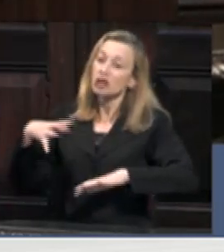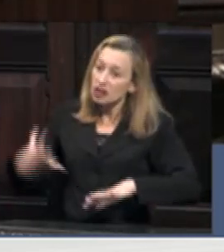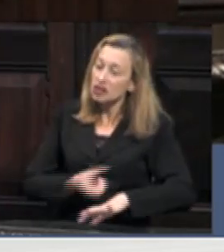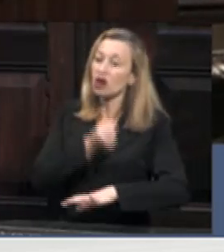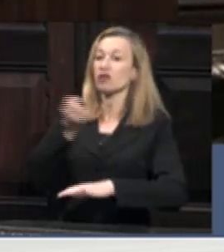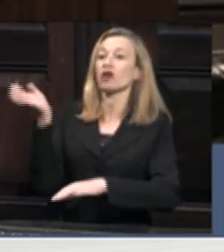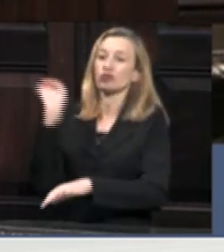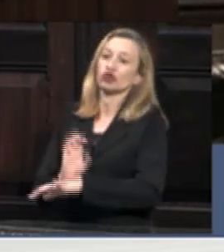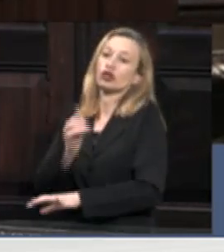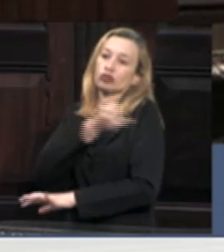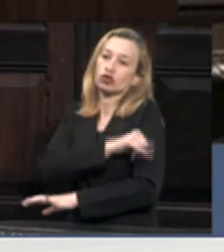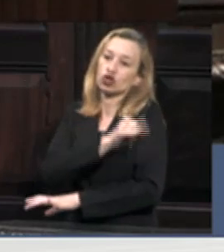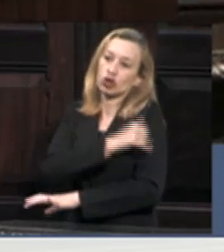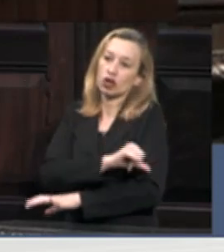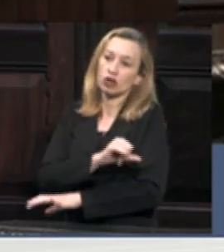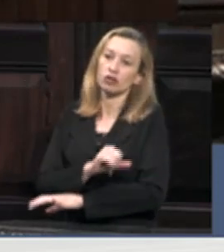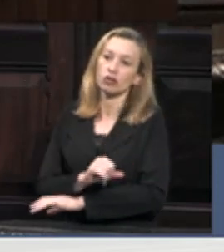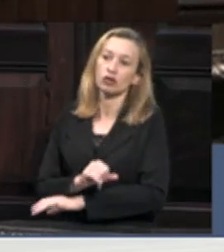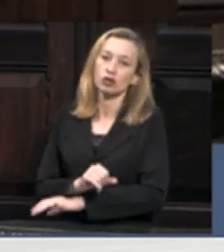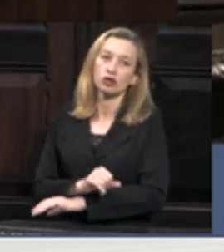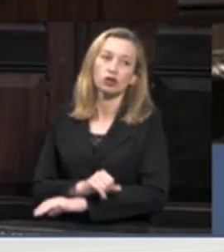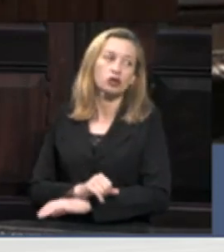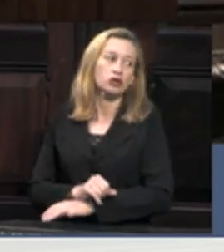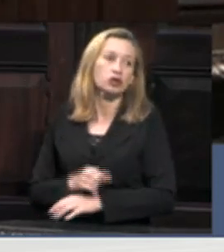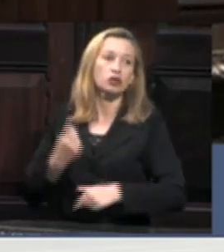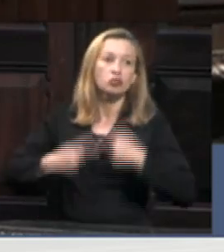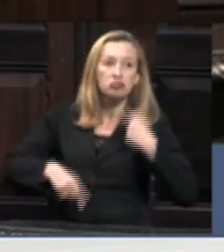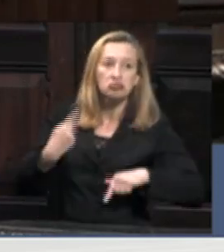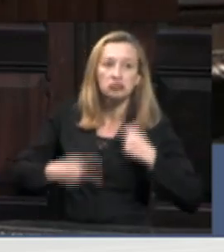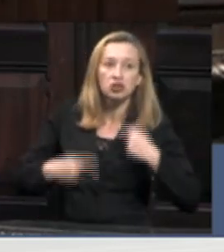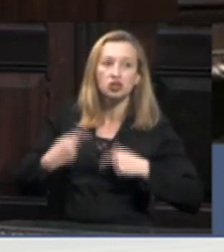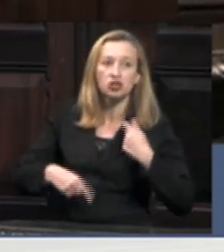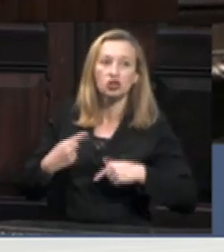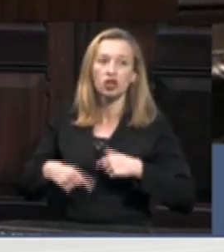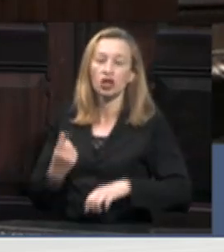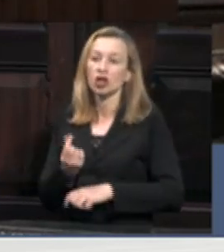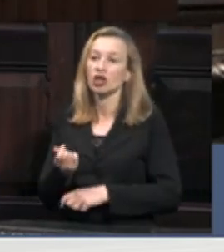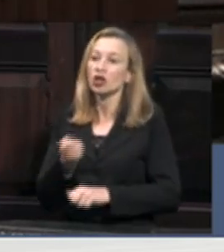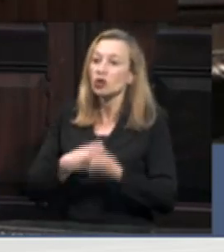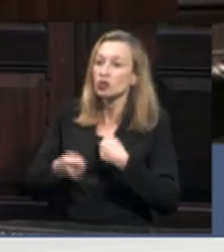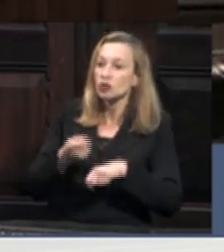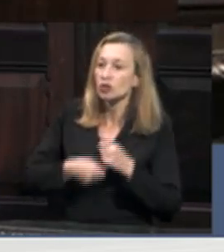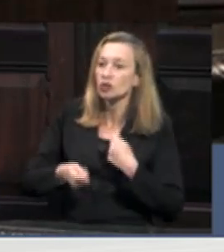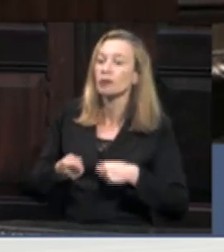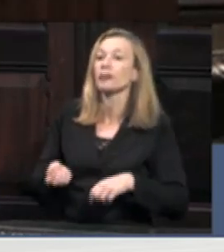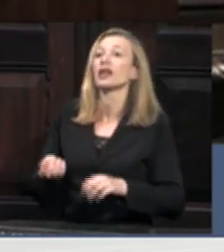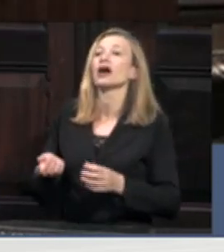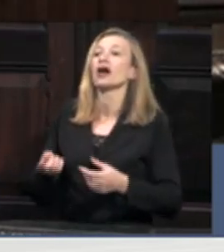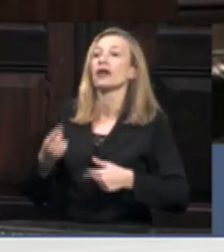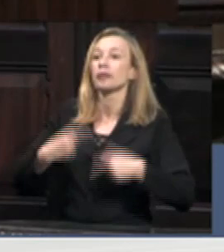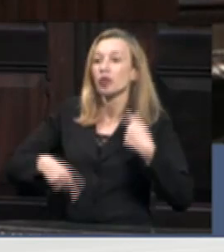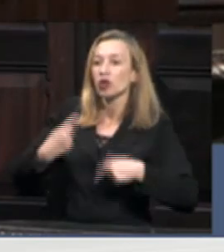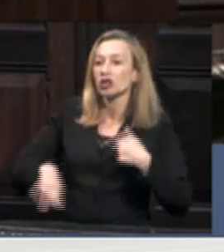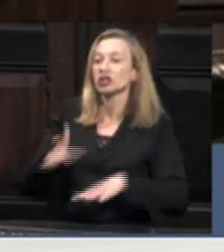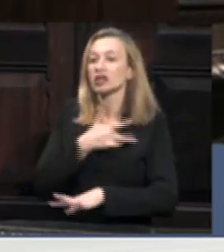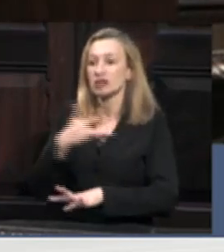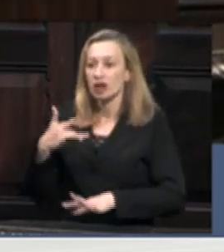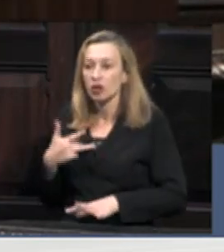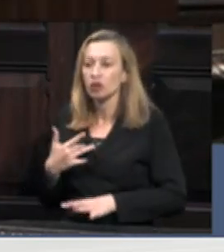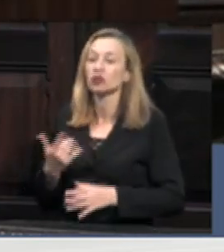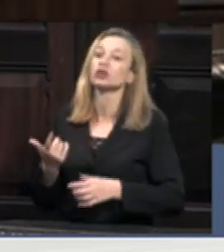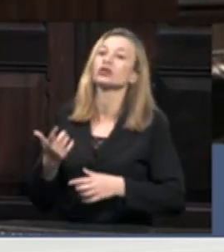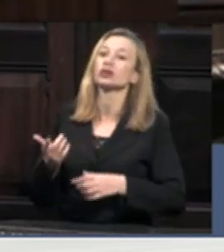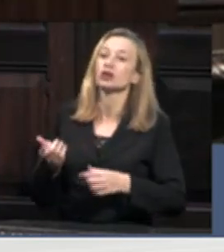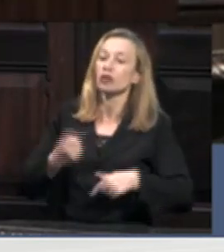o Estado do Rio de Janeiro em relação à sua política econômica, em relação à sua política de saúde, em relação à sua política de